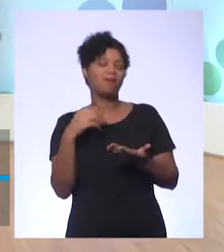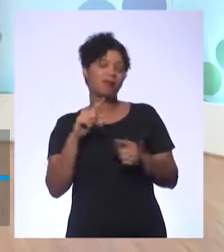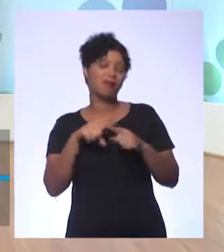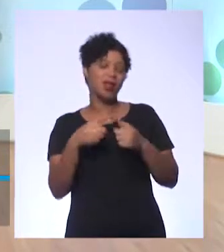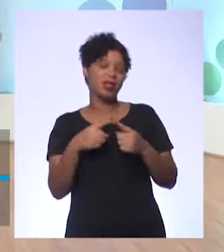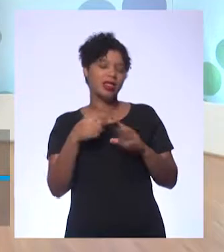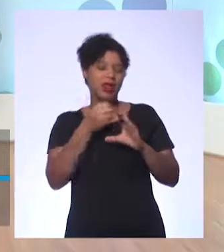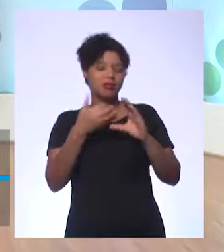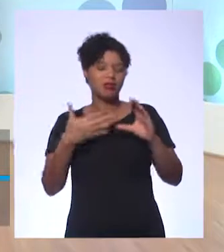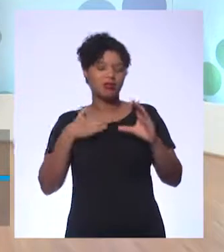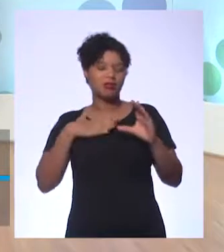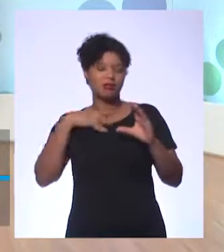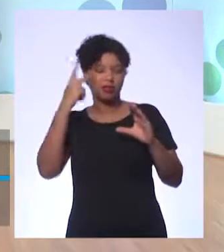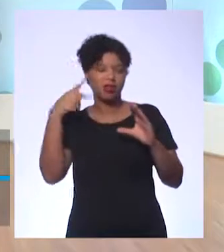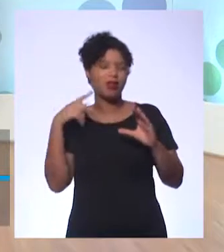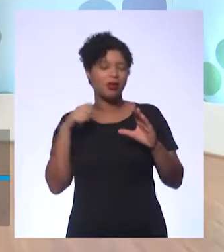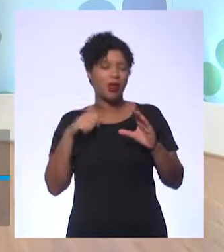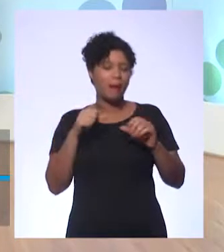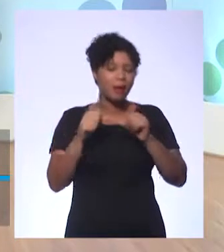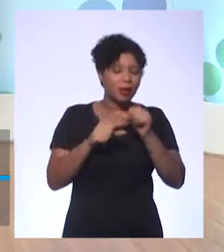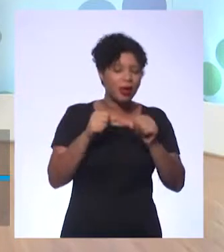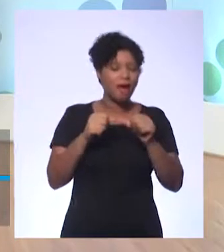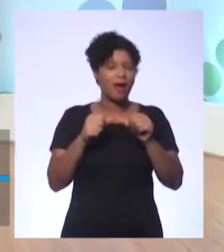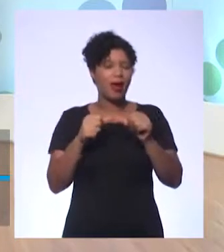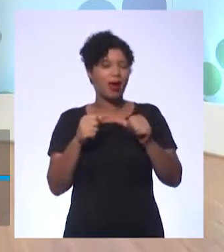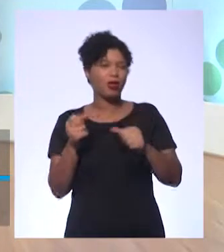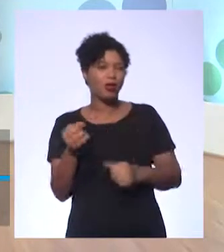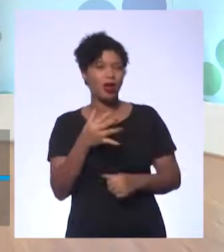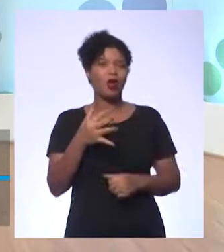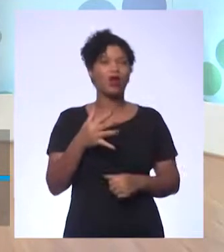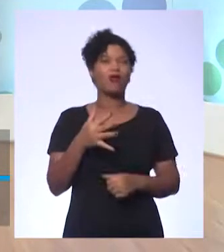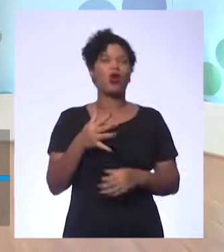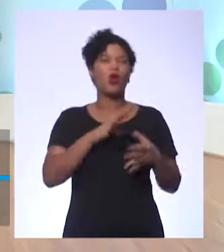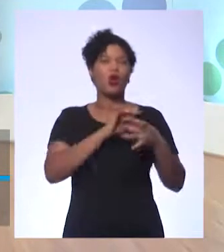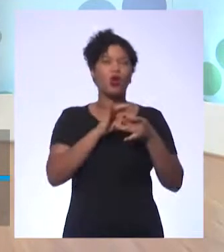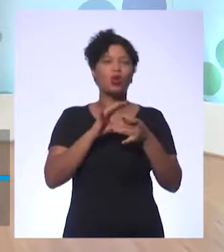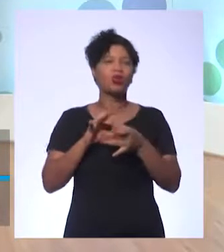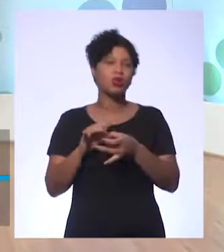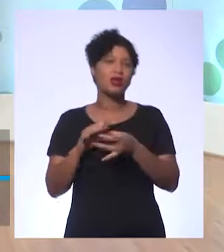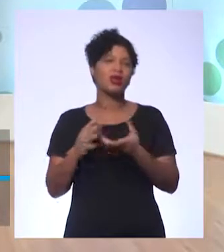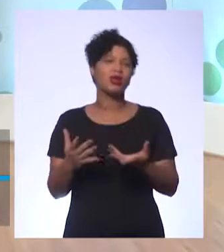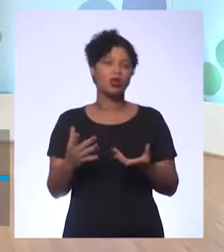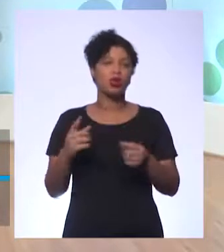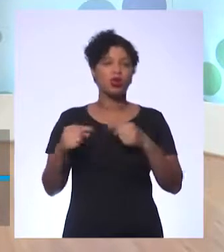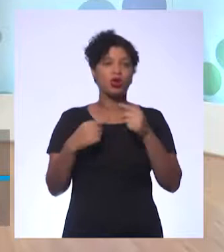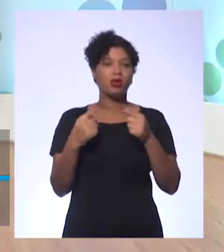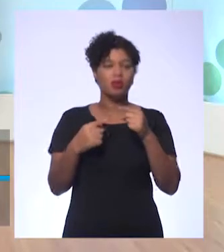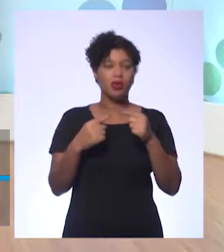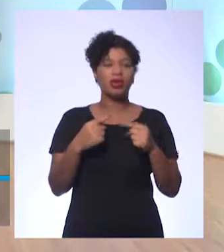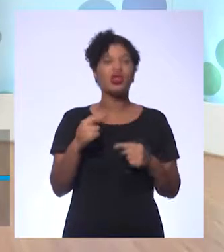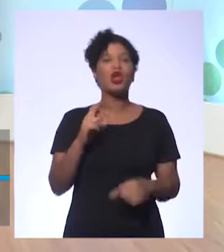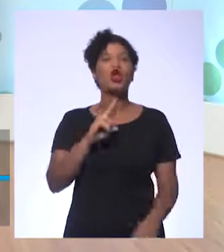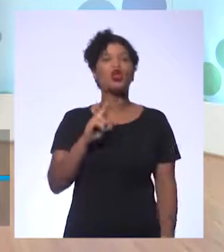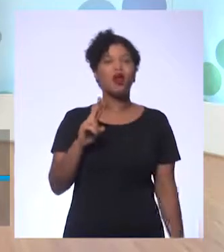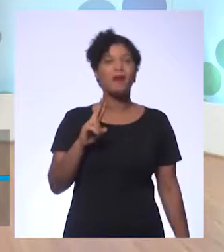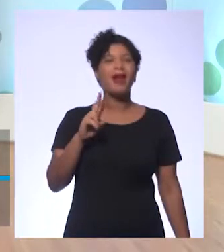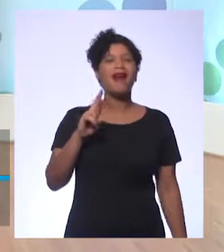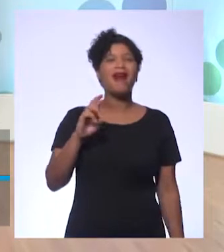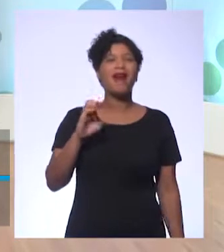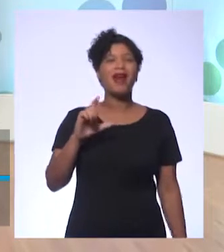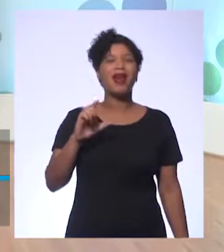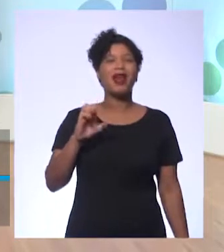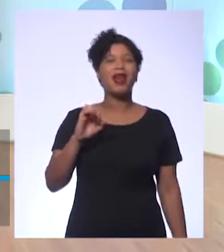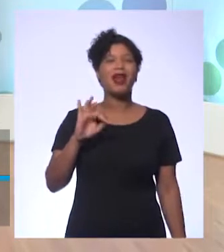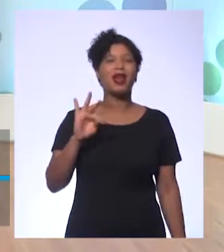algumas mudanças, algumas atualizações, pode mudar o contexto. Então, nós falamos que isso é uma releitura e também pode fazer ela